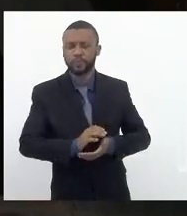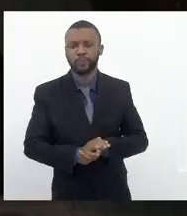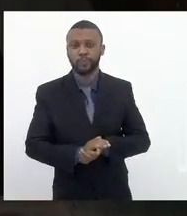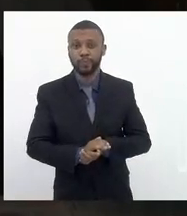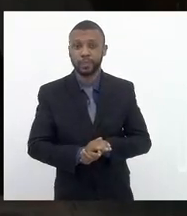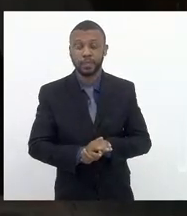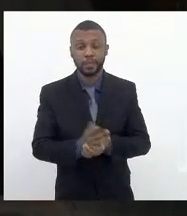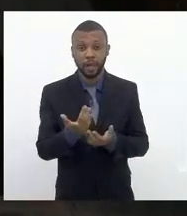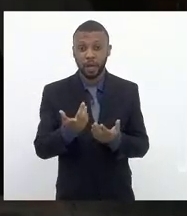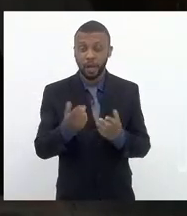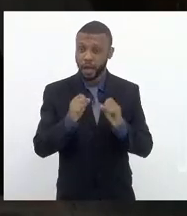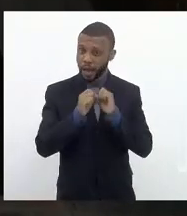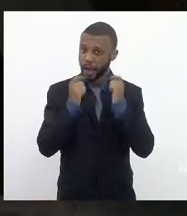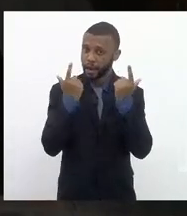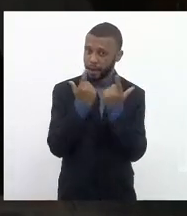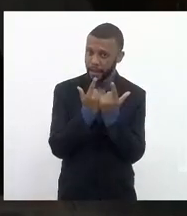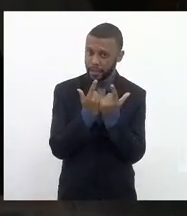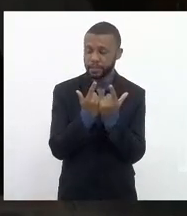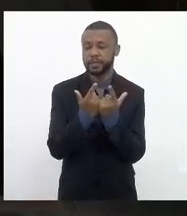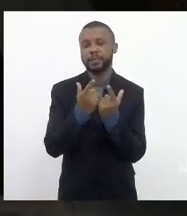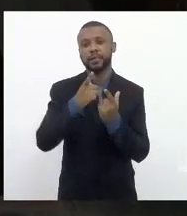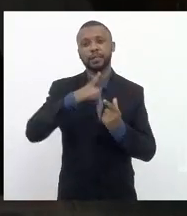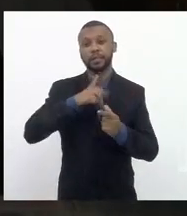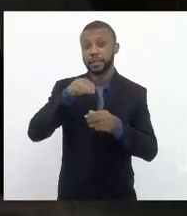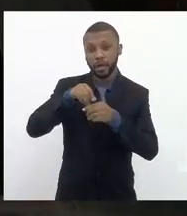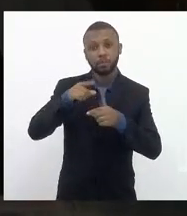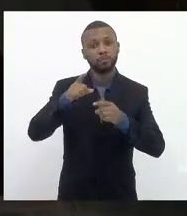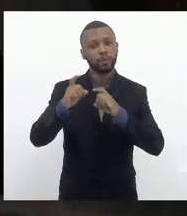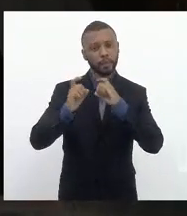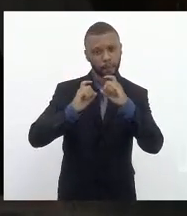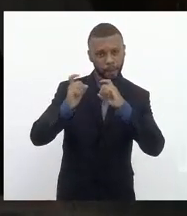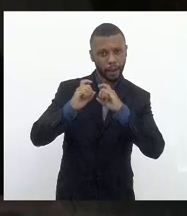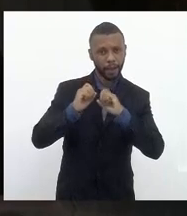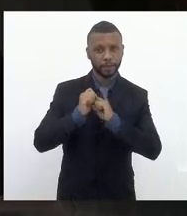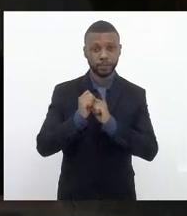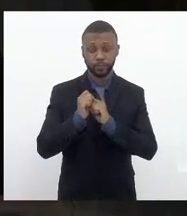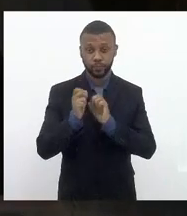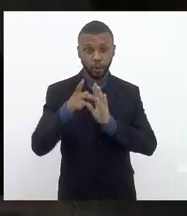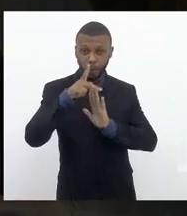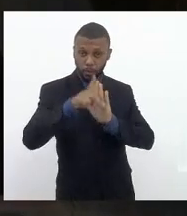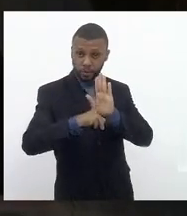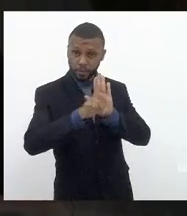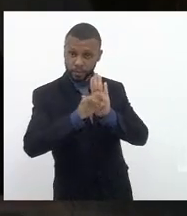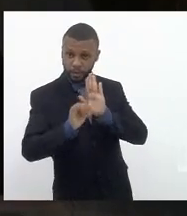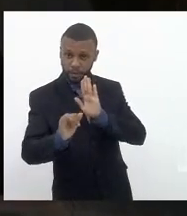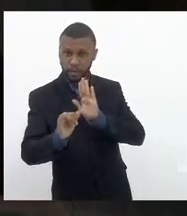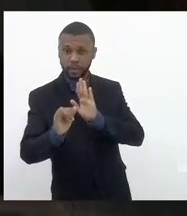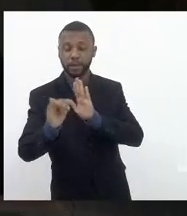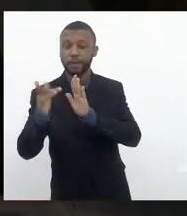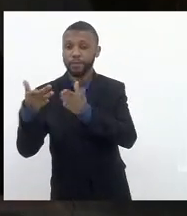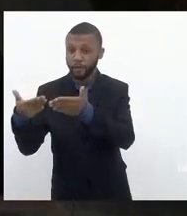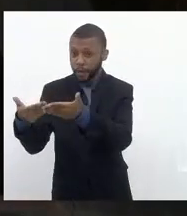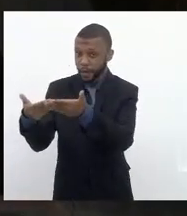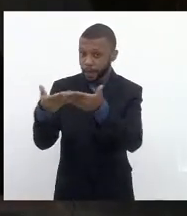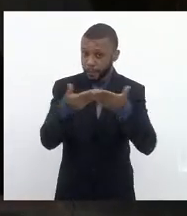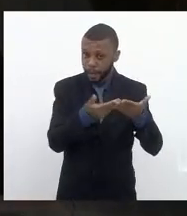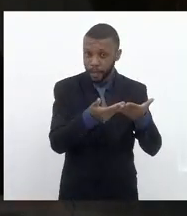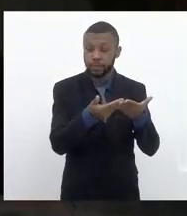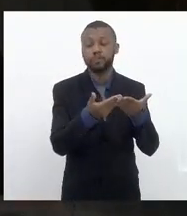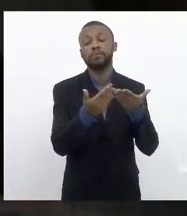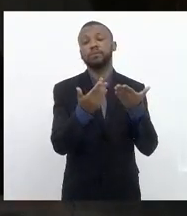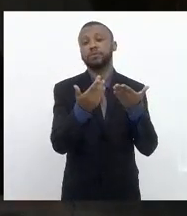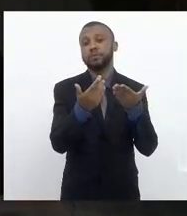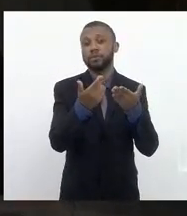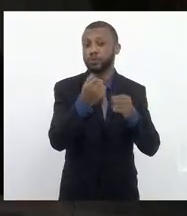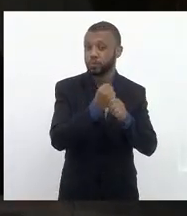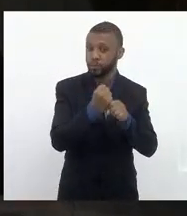para casa no reflexo de uma lei federal aprovada em 2019 e da qual de fato tem razão